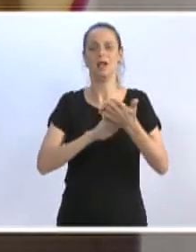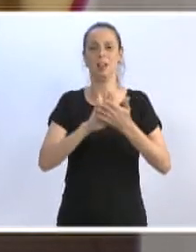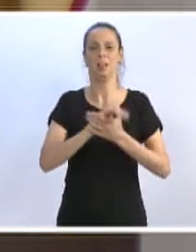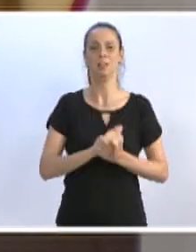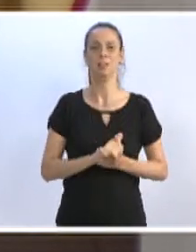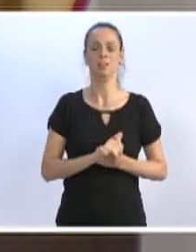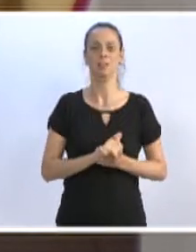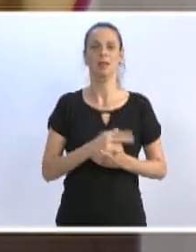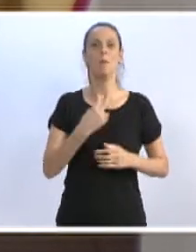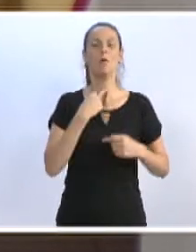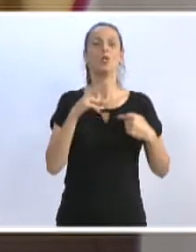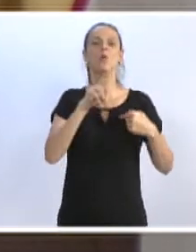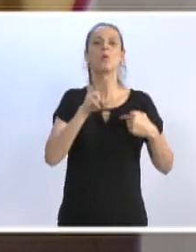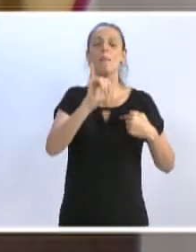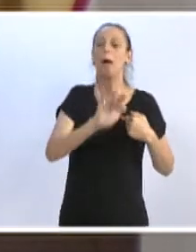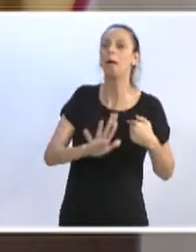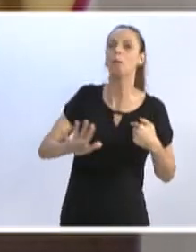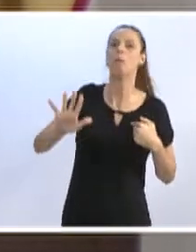uma imagem.